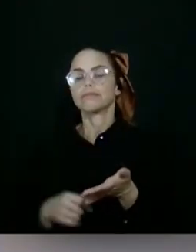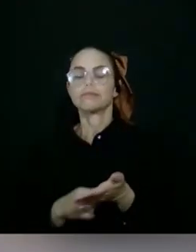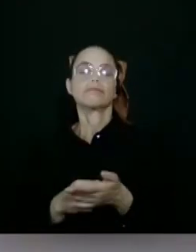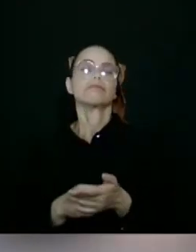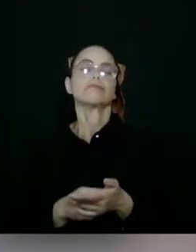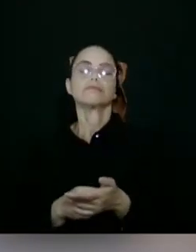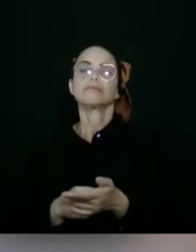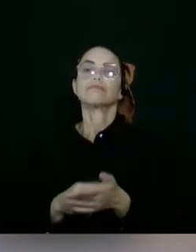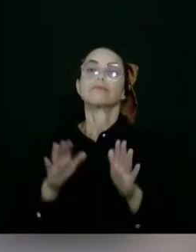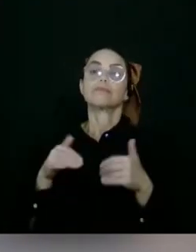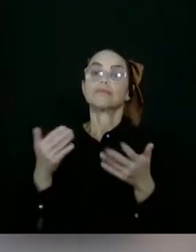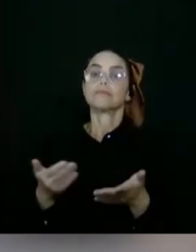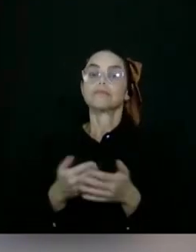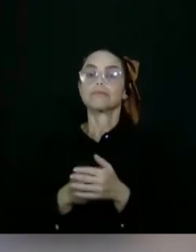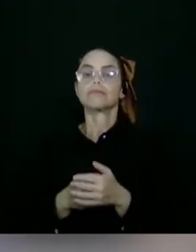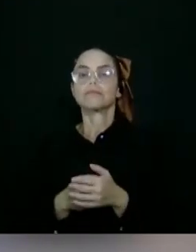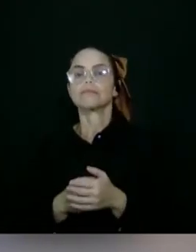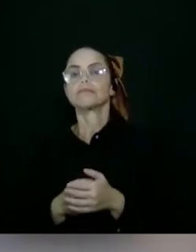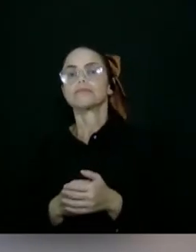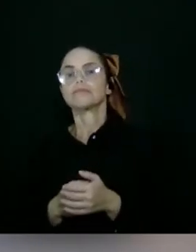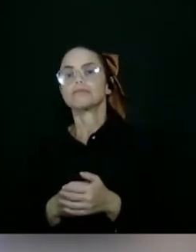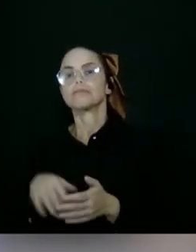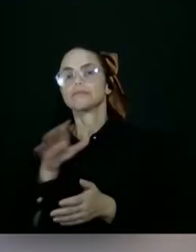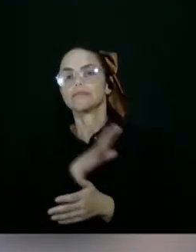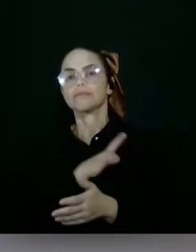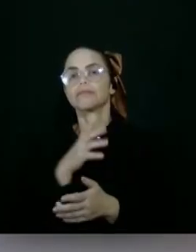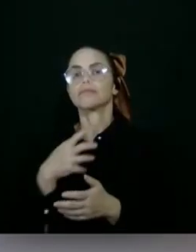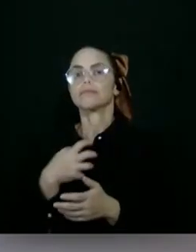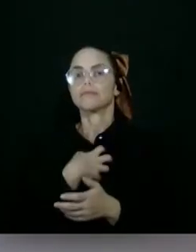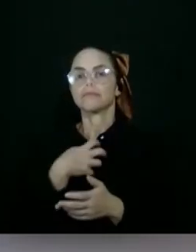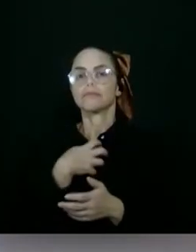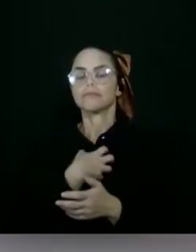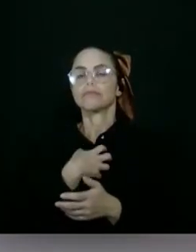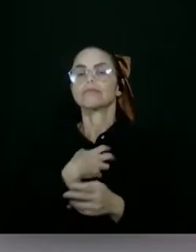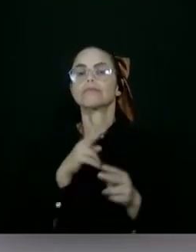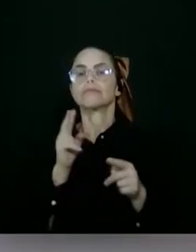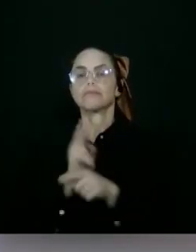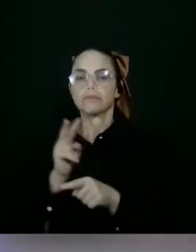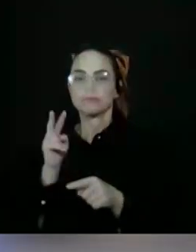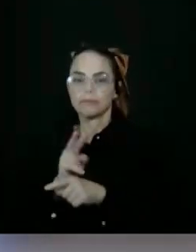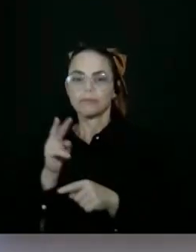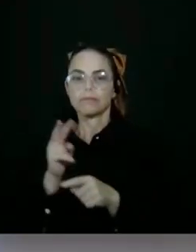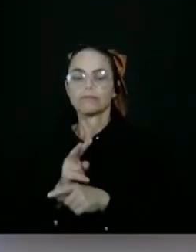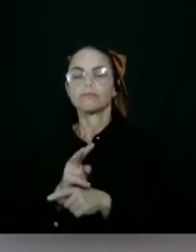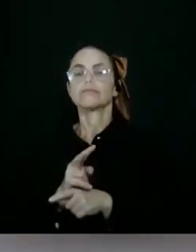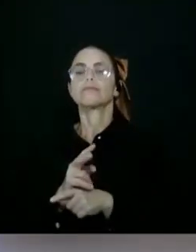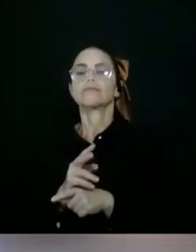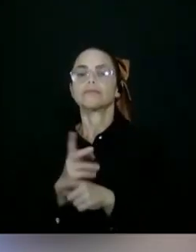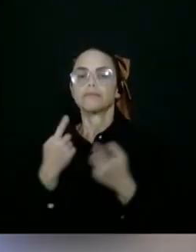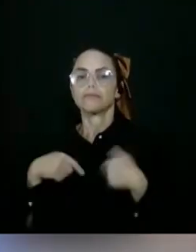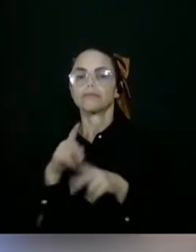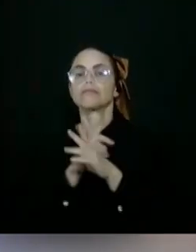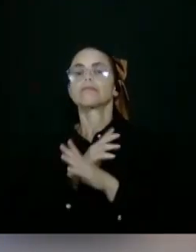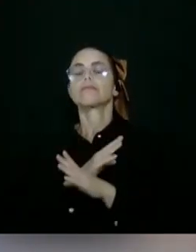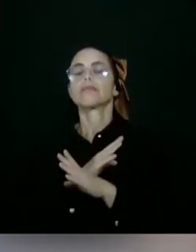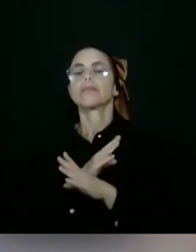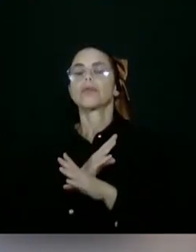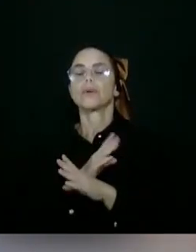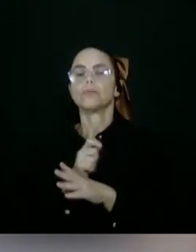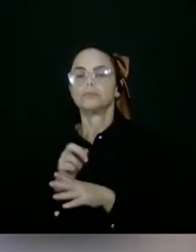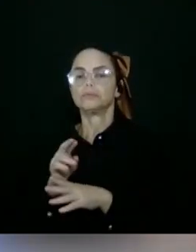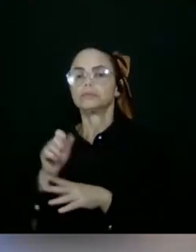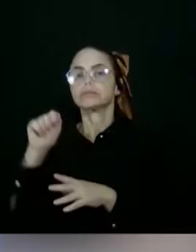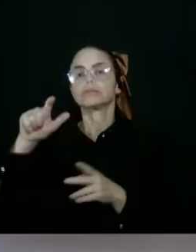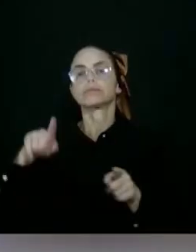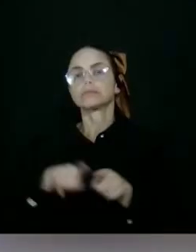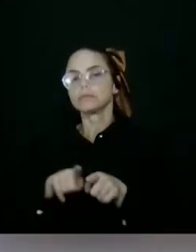ela está num ambiente que ela está preservada a sua integridade moral e também ela não